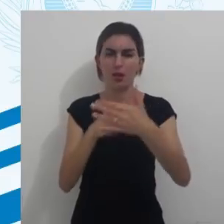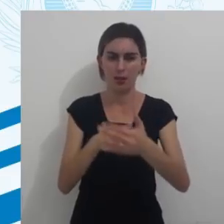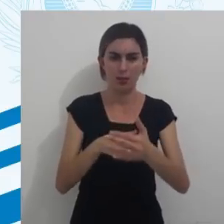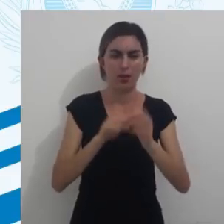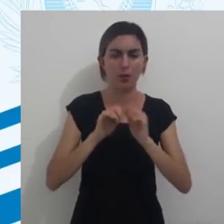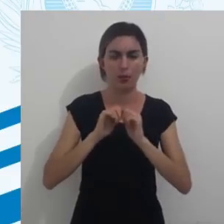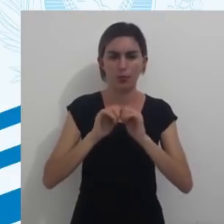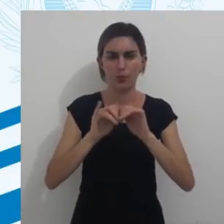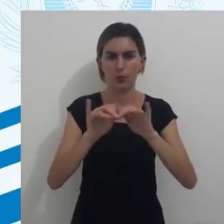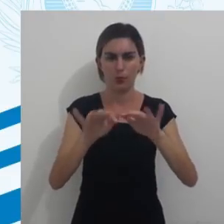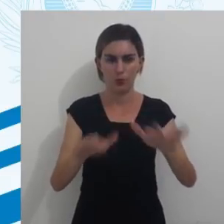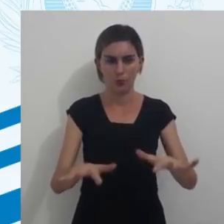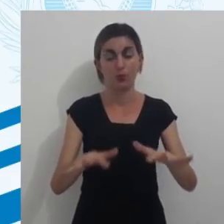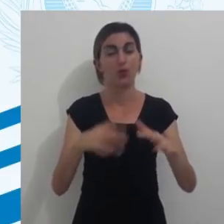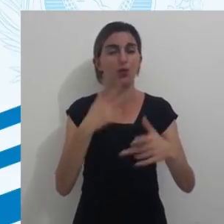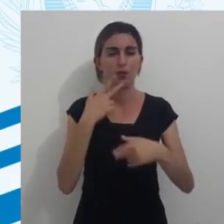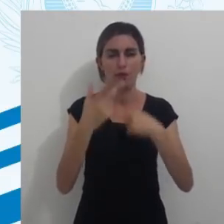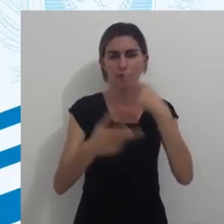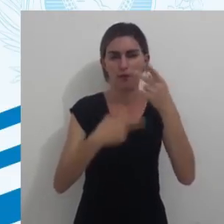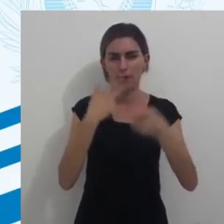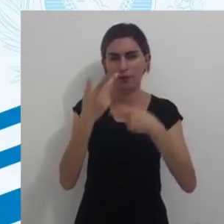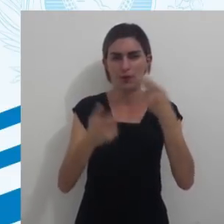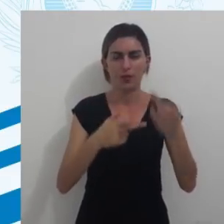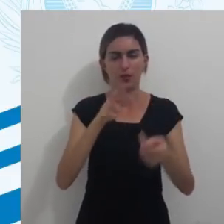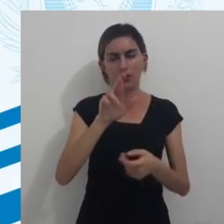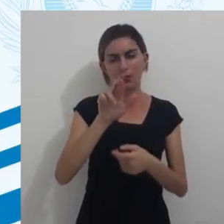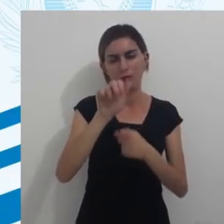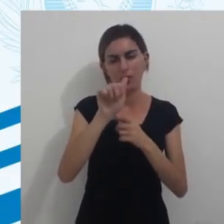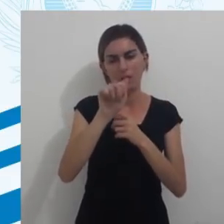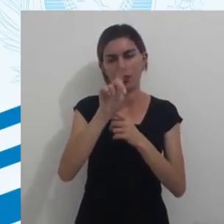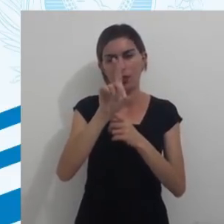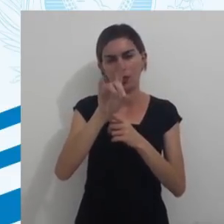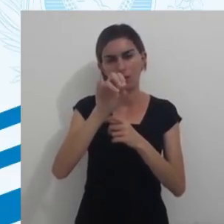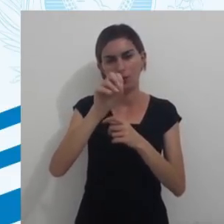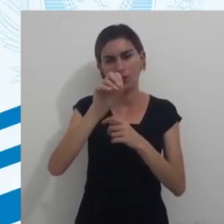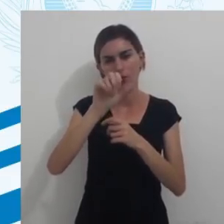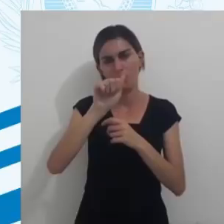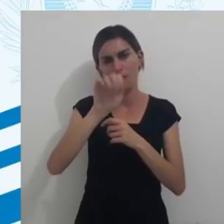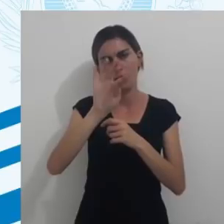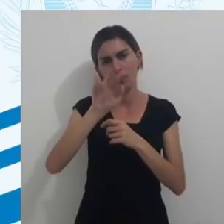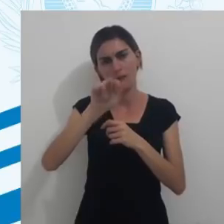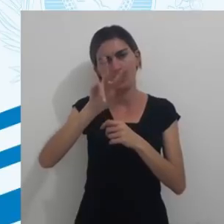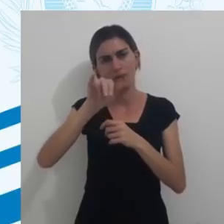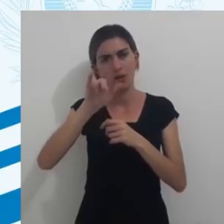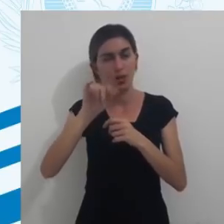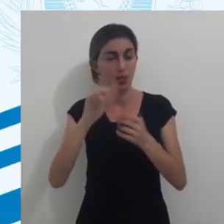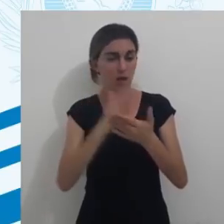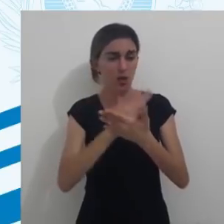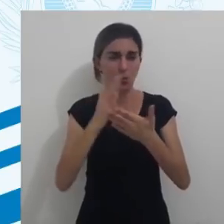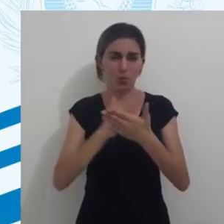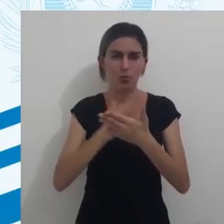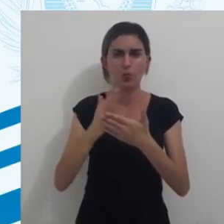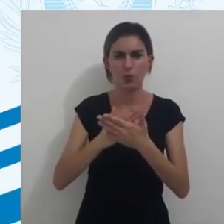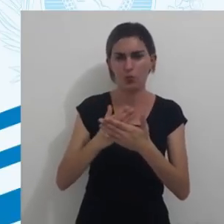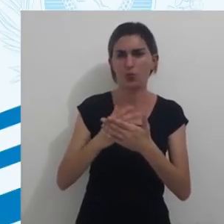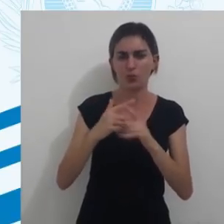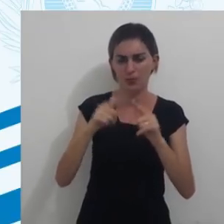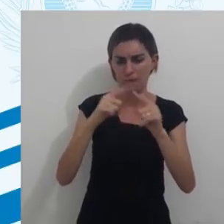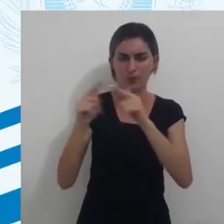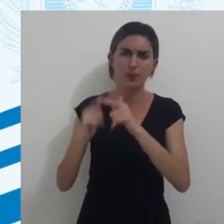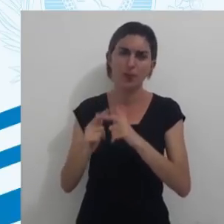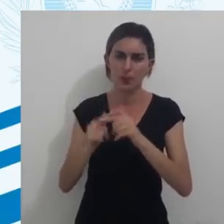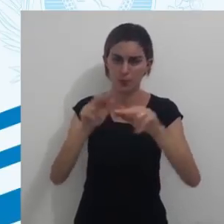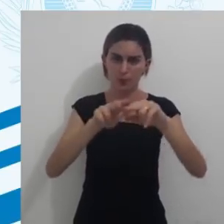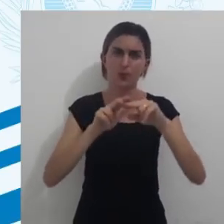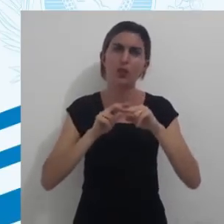de emissão. E aí, falando sobre radioatividade, existem algumas lesões que são causadas por radiação.